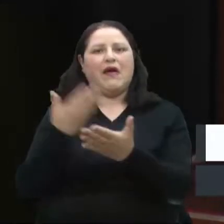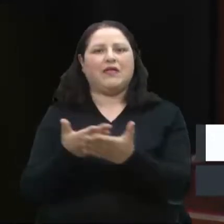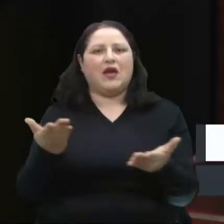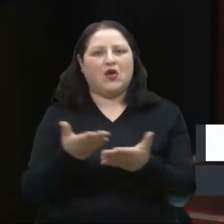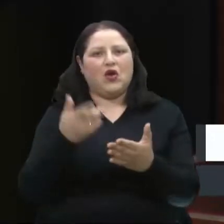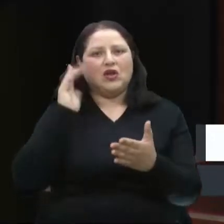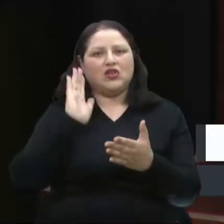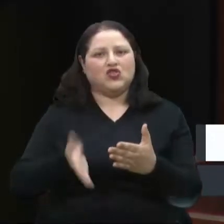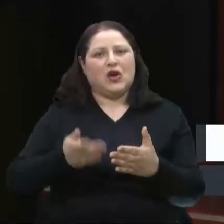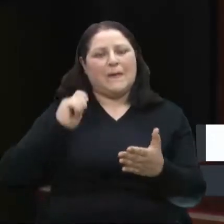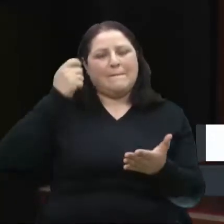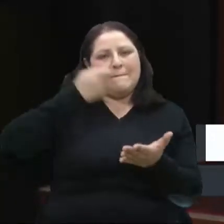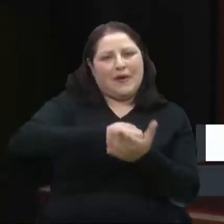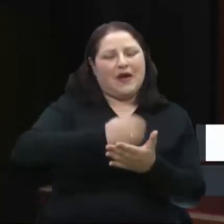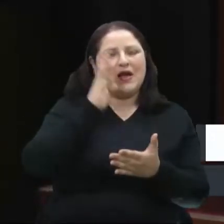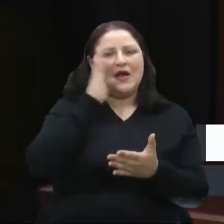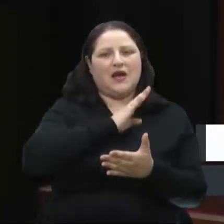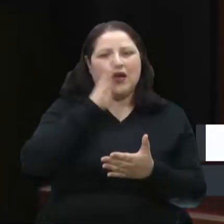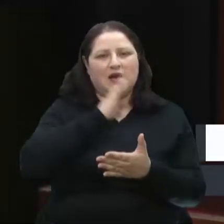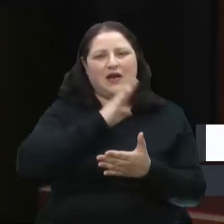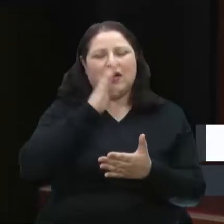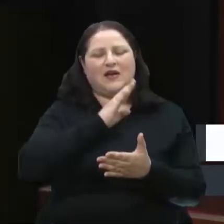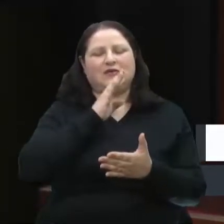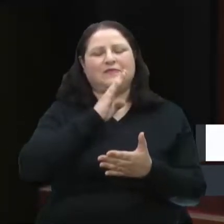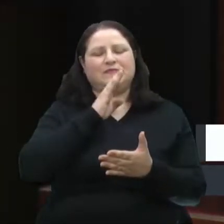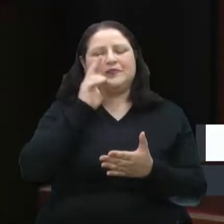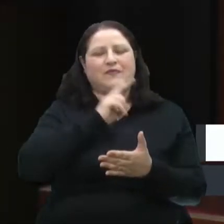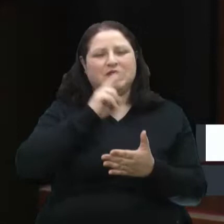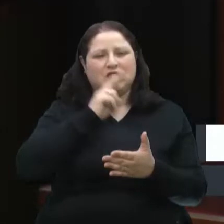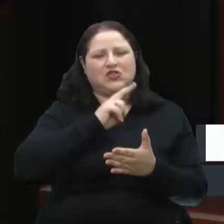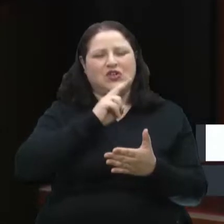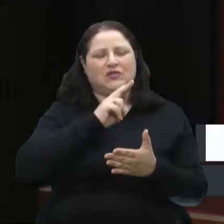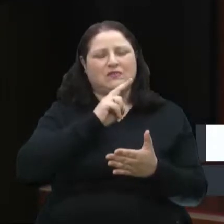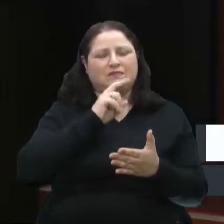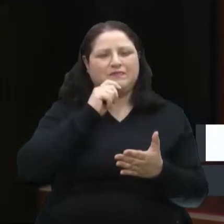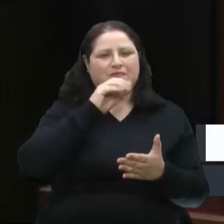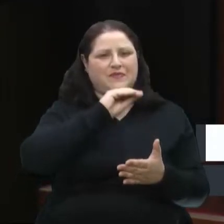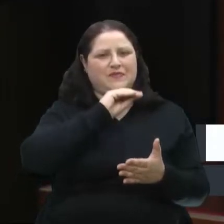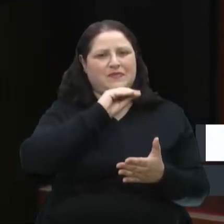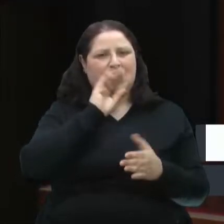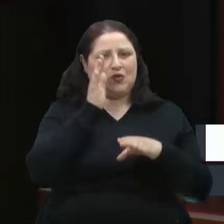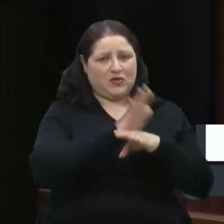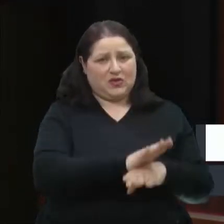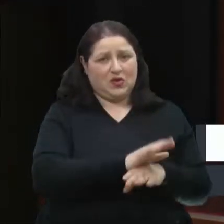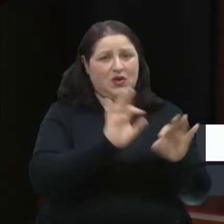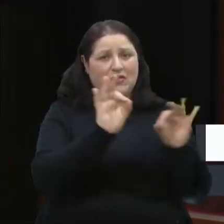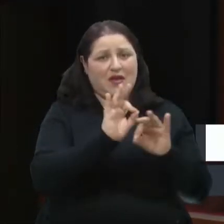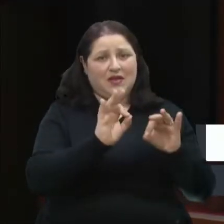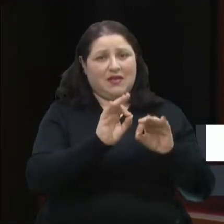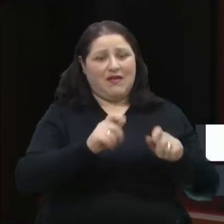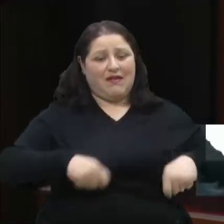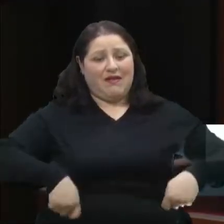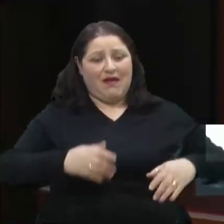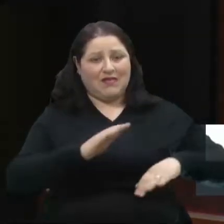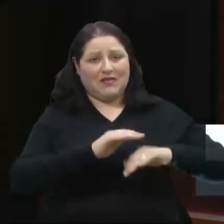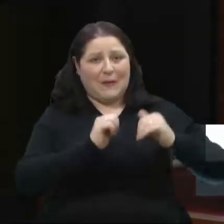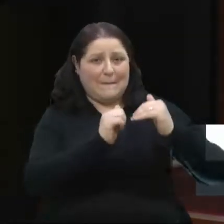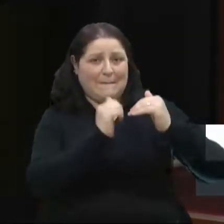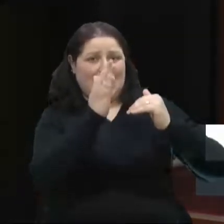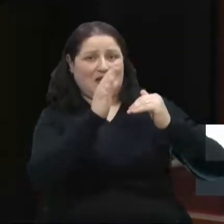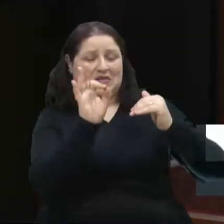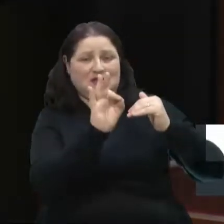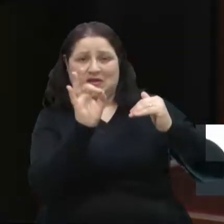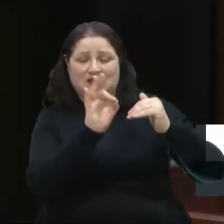foi pago o auxílio emergencial sem a necessidade de furar o teto de gasto? E segundo o